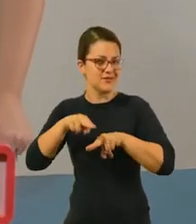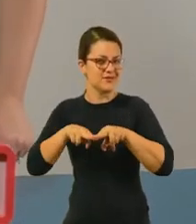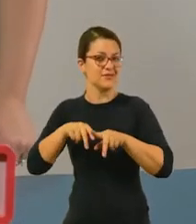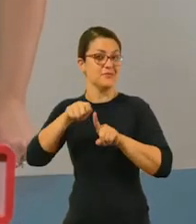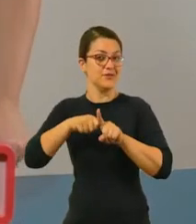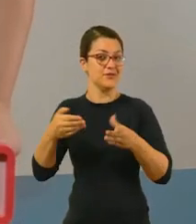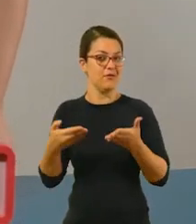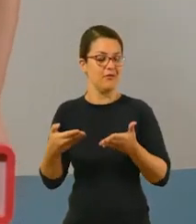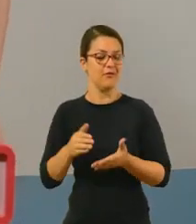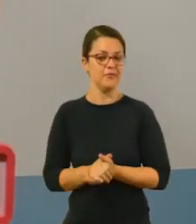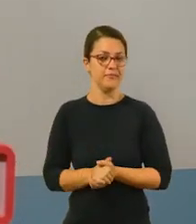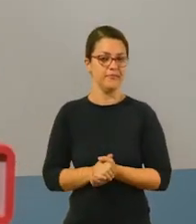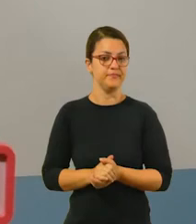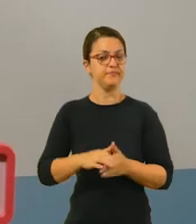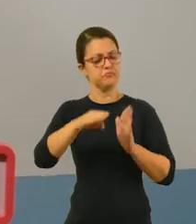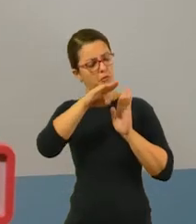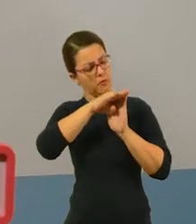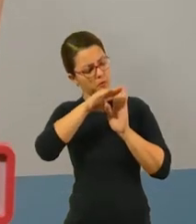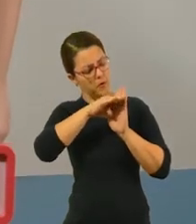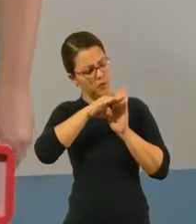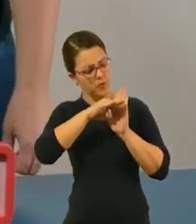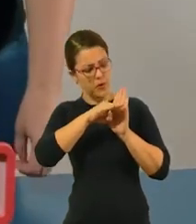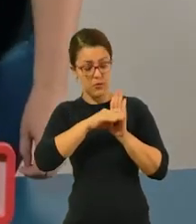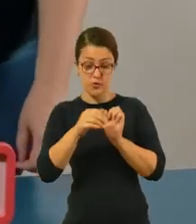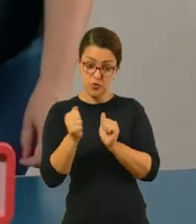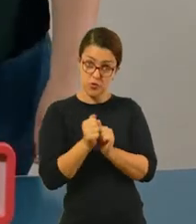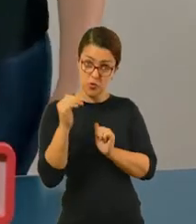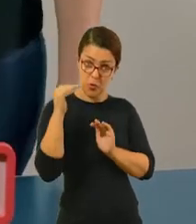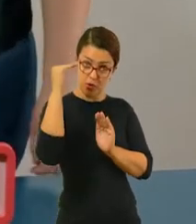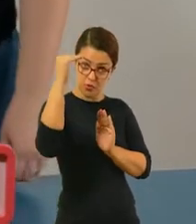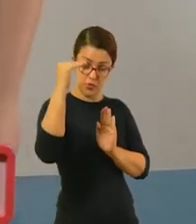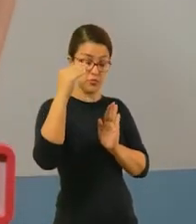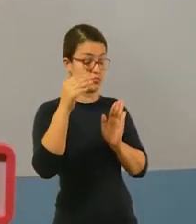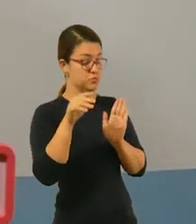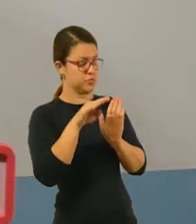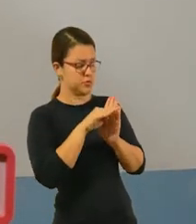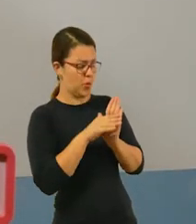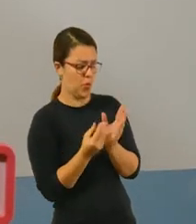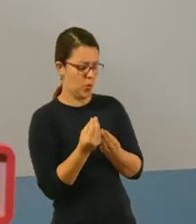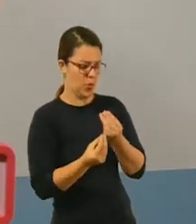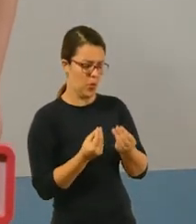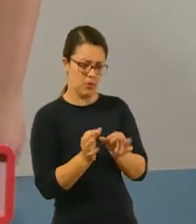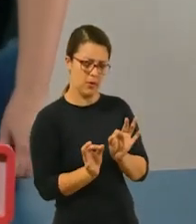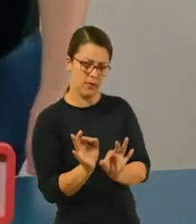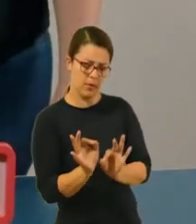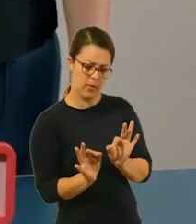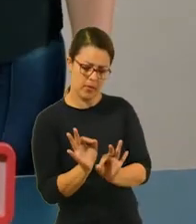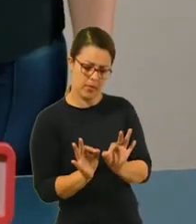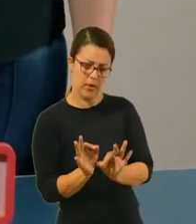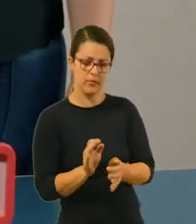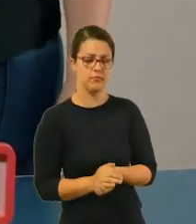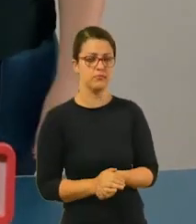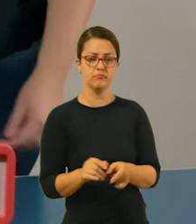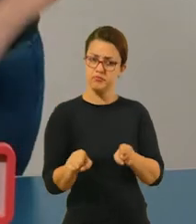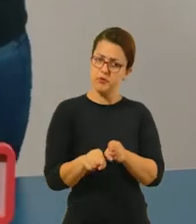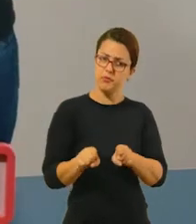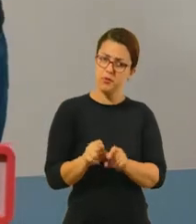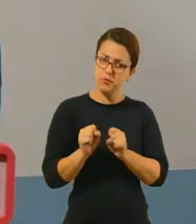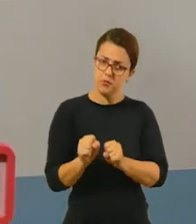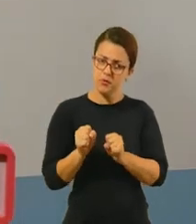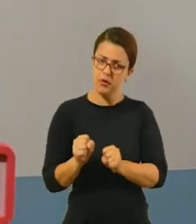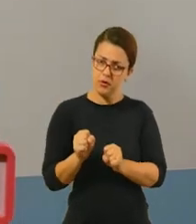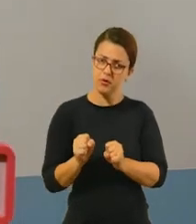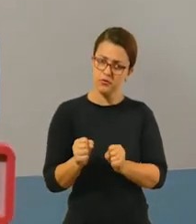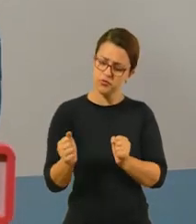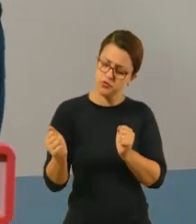desse mês. Então, vocês vão ler os ingredientes com a ajuda de um adulto e o modo de preparo. Inclusive, vocês podem